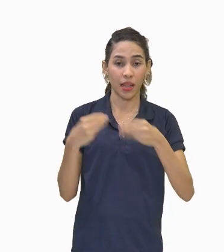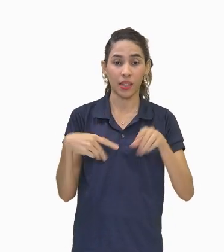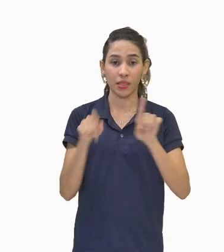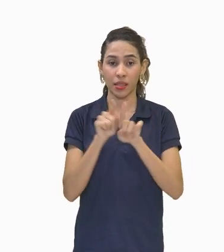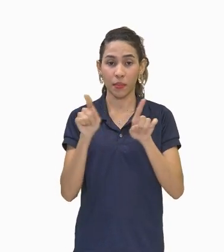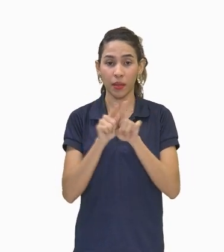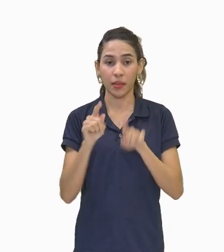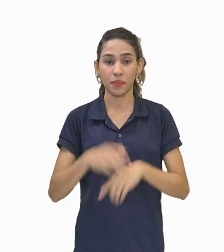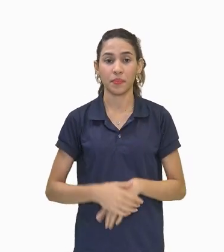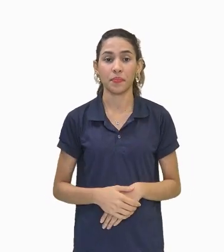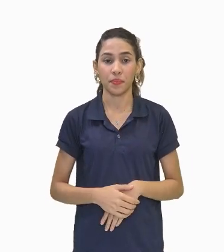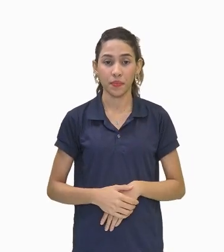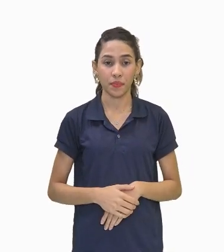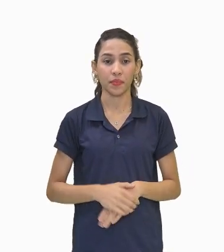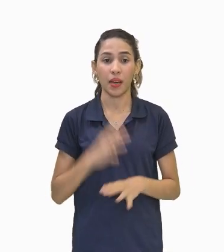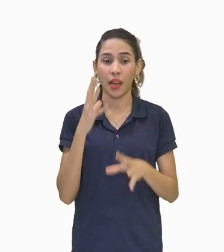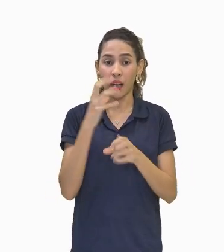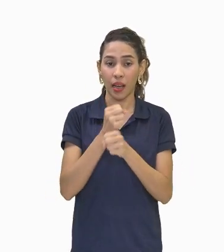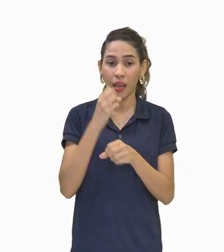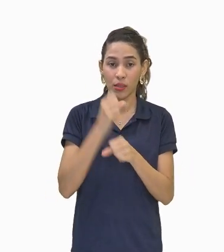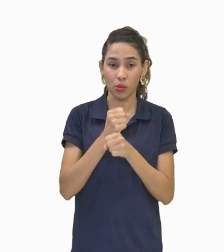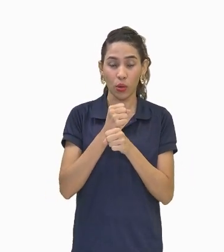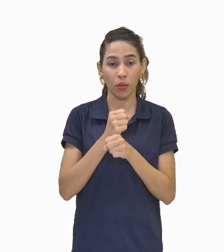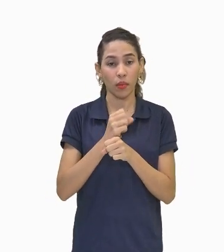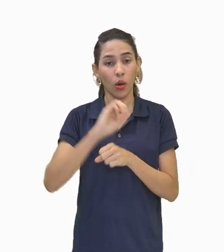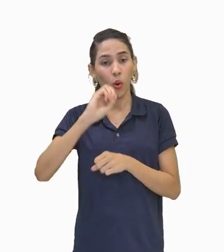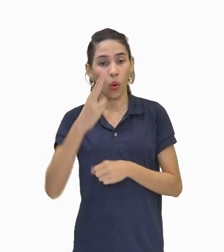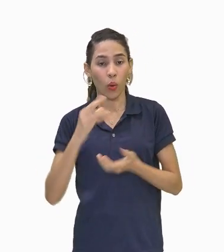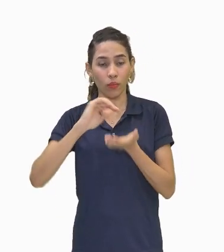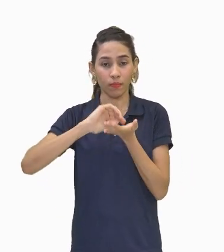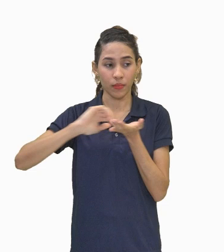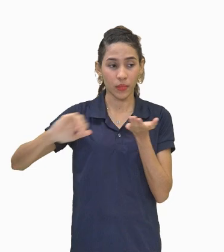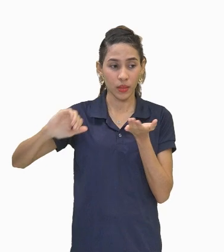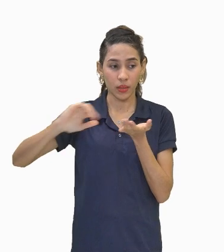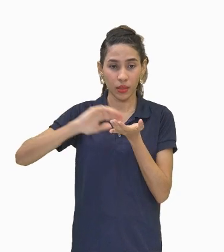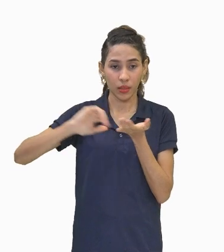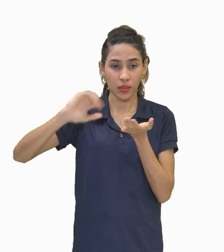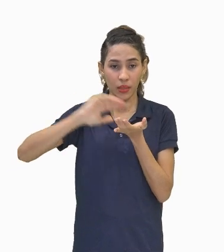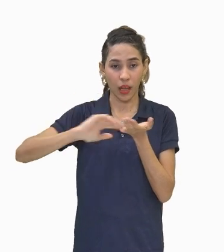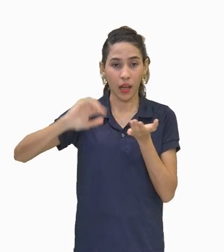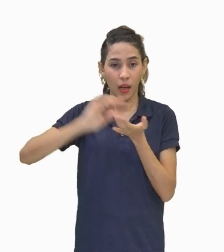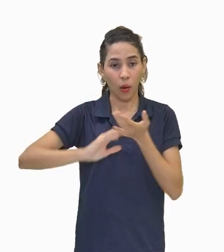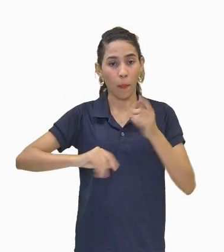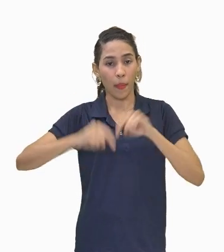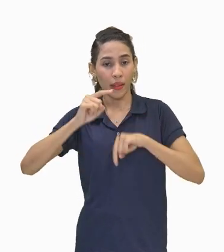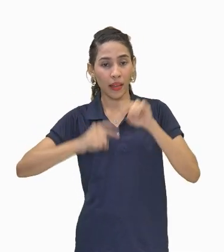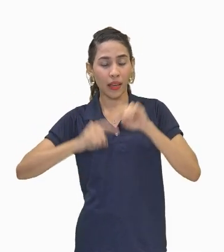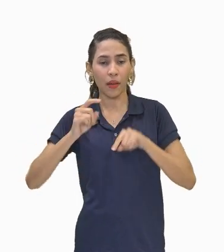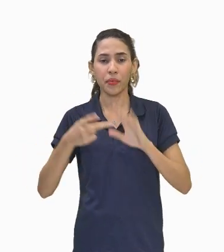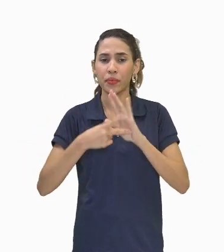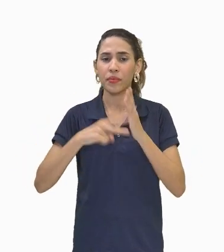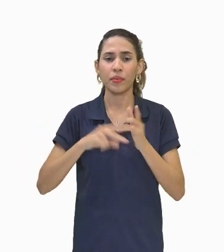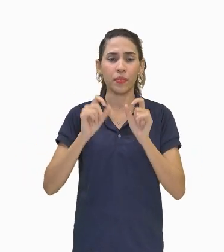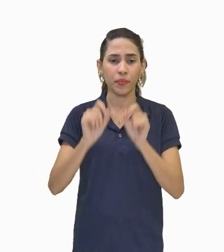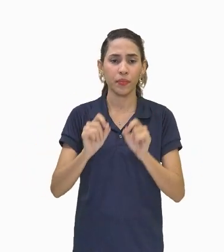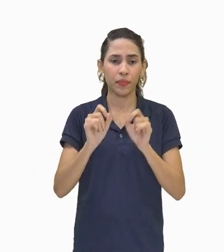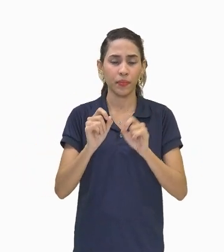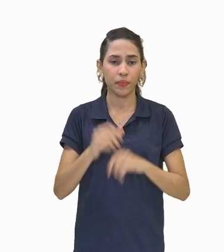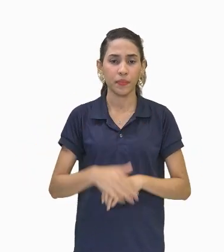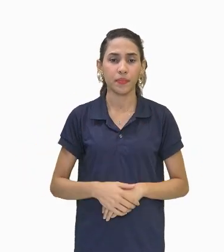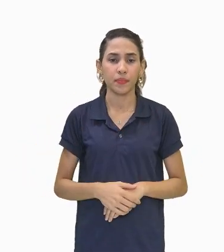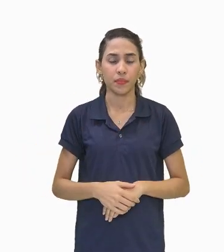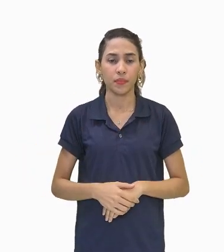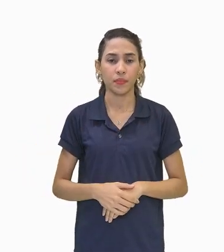de componentes. Que significa dizer isso? Que flexibilidade é essa? É adicionar